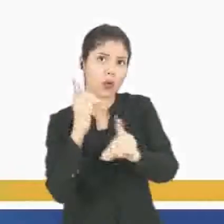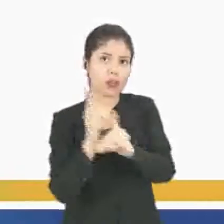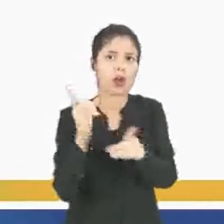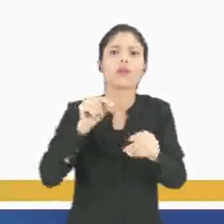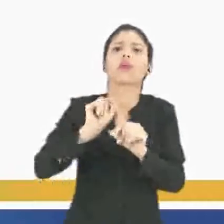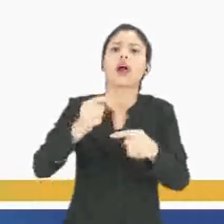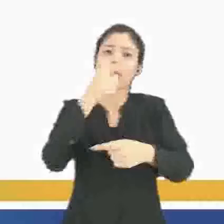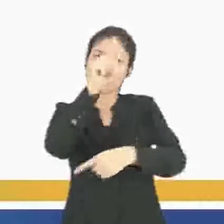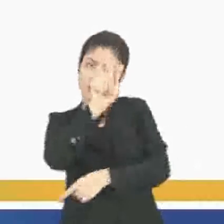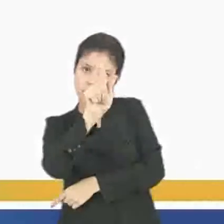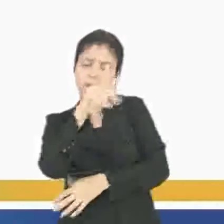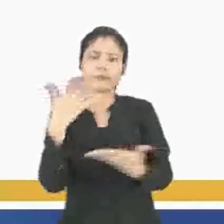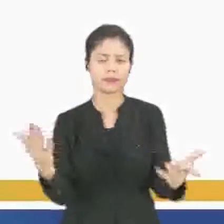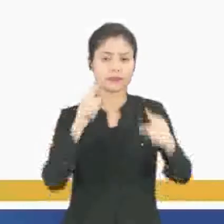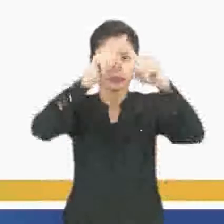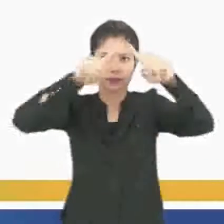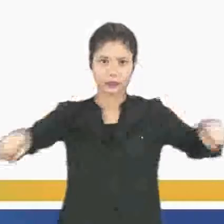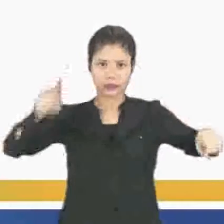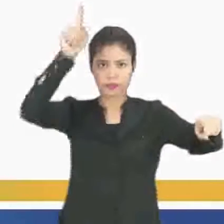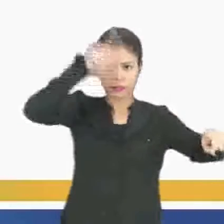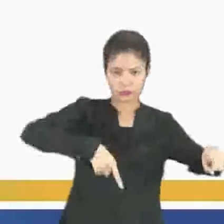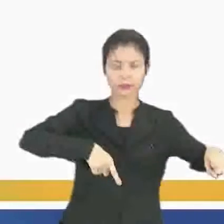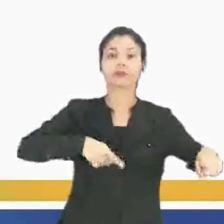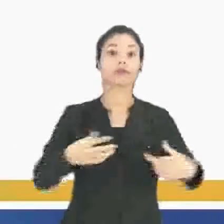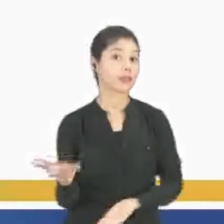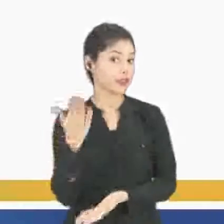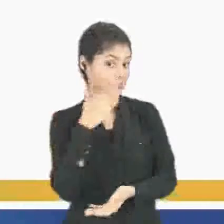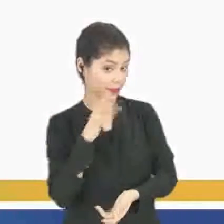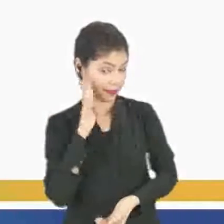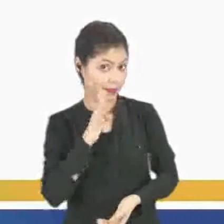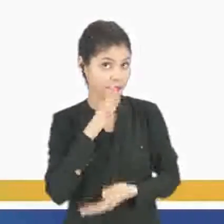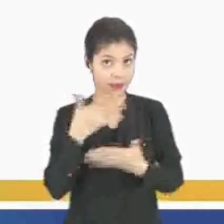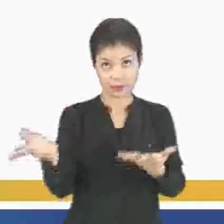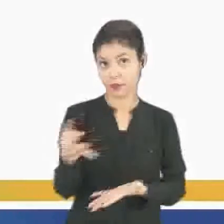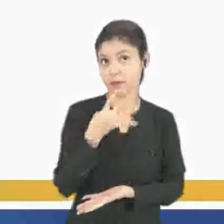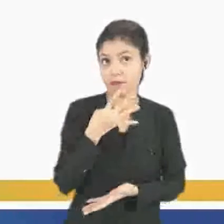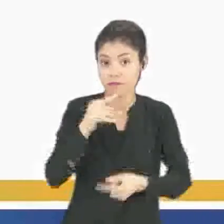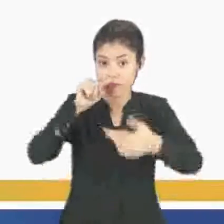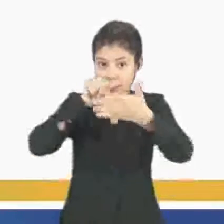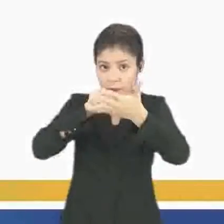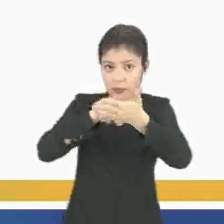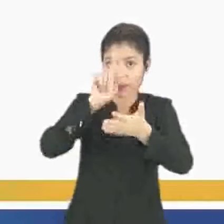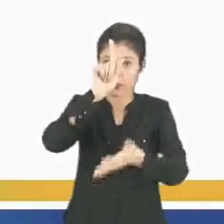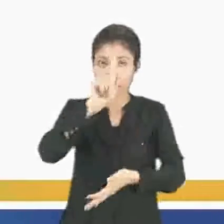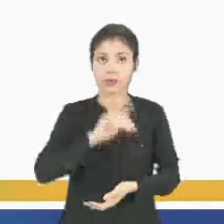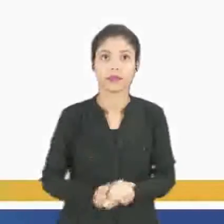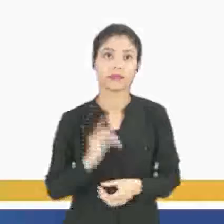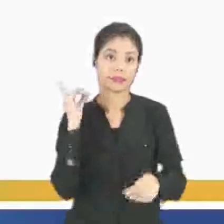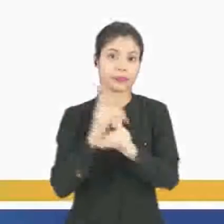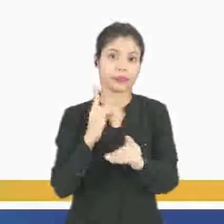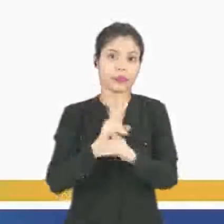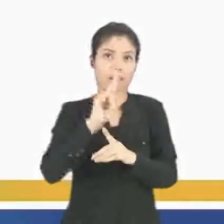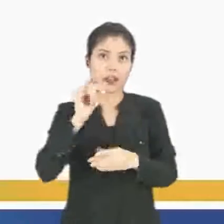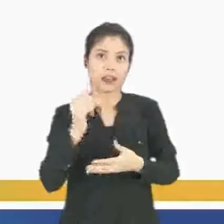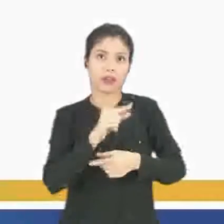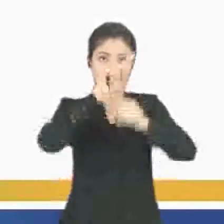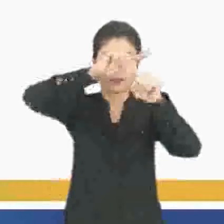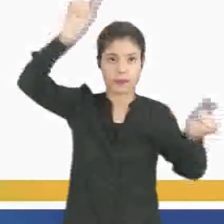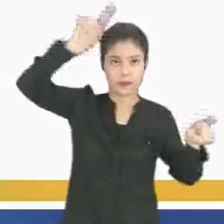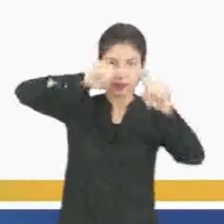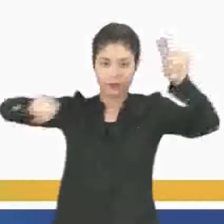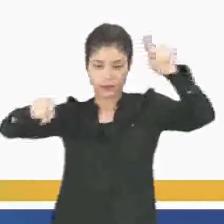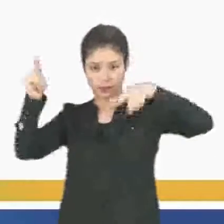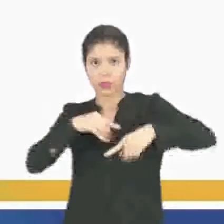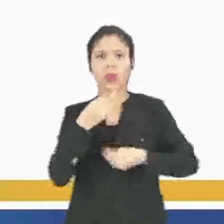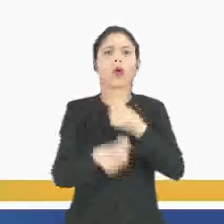aqui o ponto G da geometria analítica do triângulo. Olha que coisa legal. O pessoal que não conhece o ponto G, encontramos. Ele vai ter essas coordenadas. Como